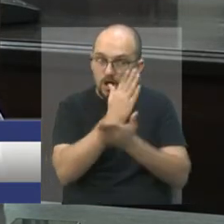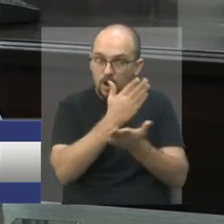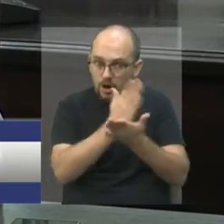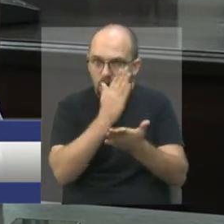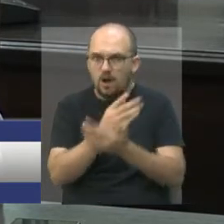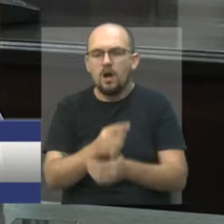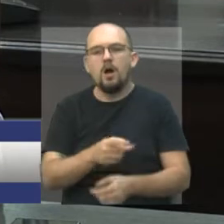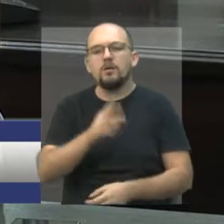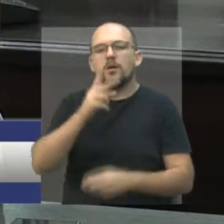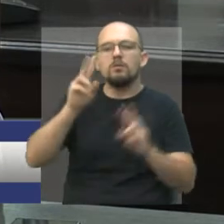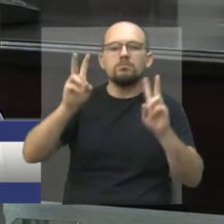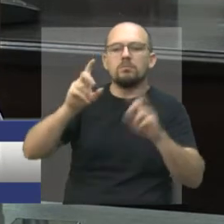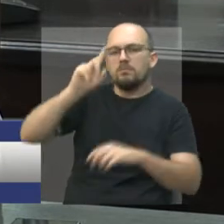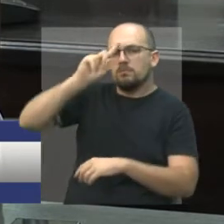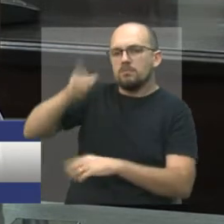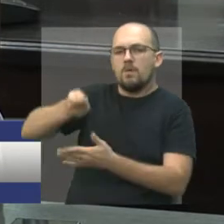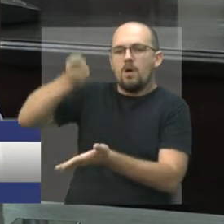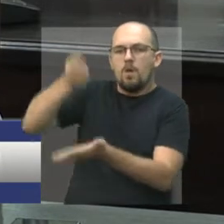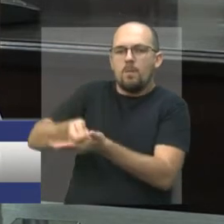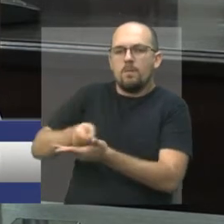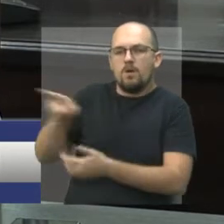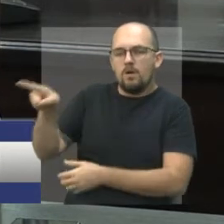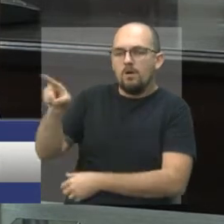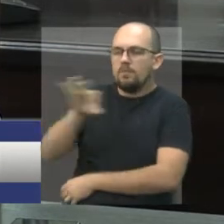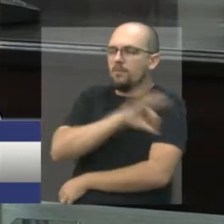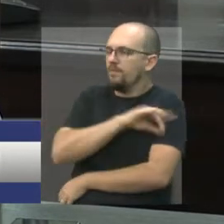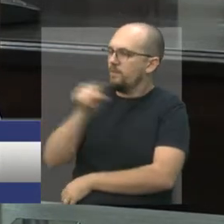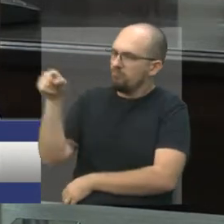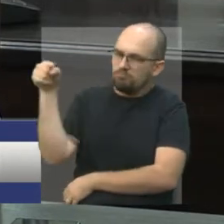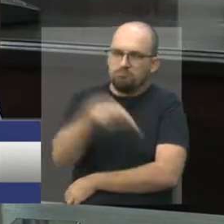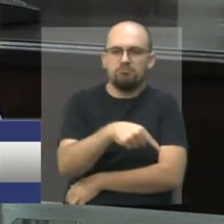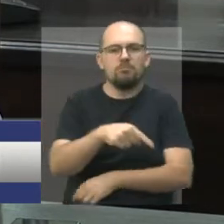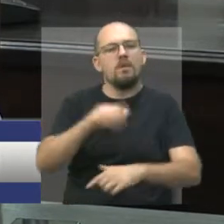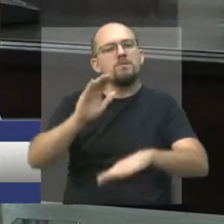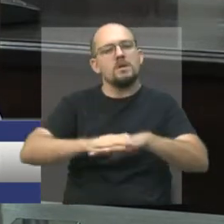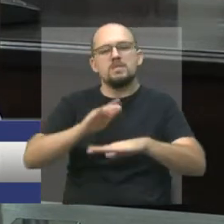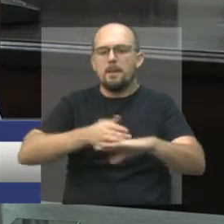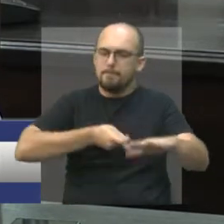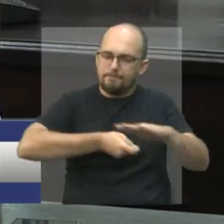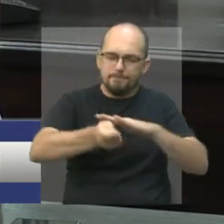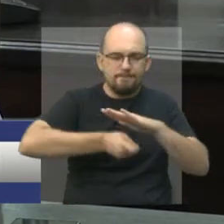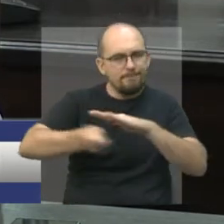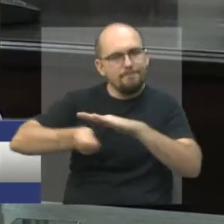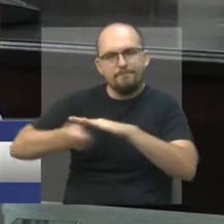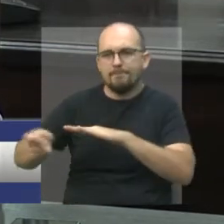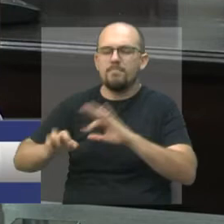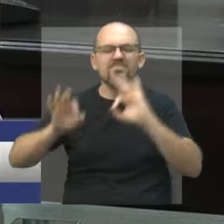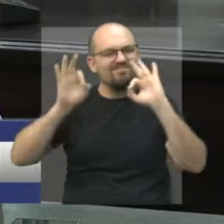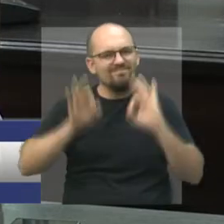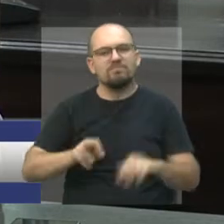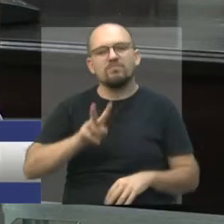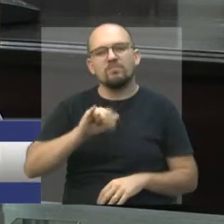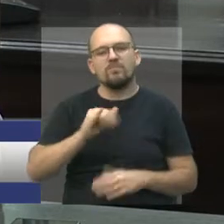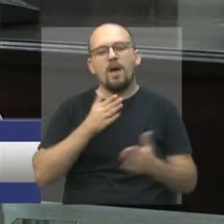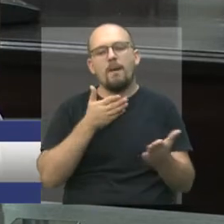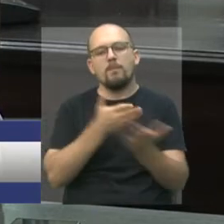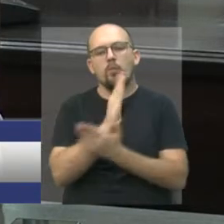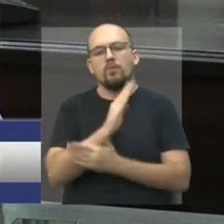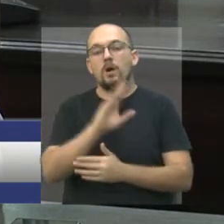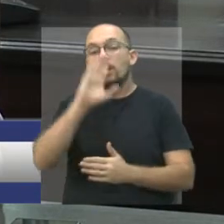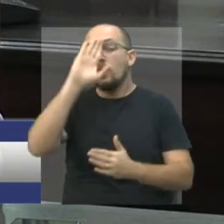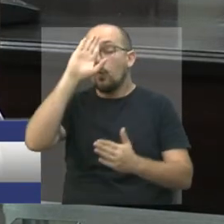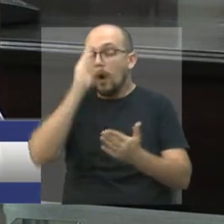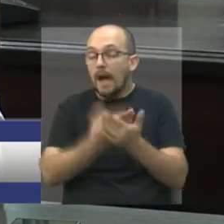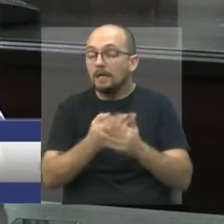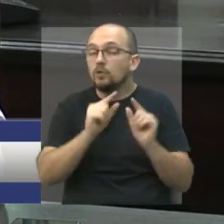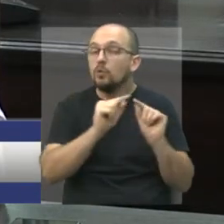prefeito tenha a obrigatoriedade de cumprir com as emendas que eu tenho certeza que serão aprovadas, acreditando no bom